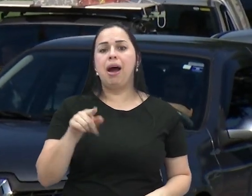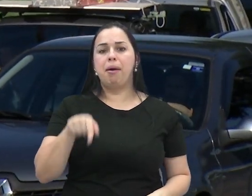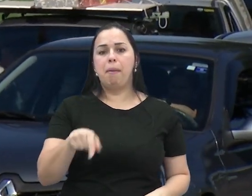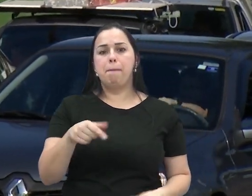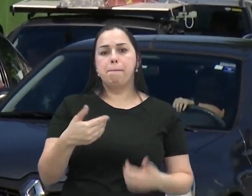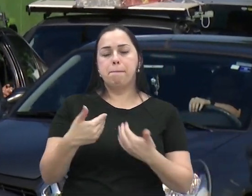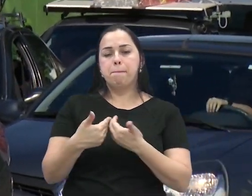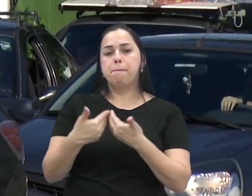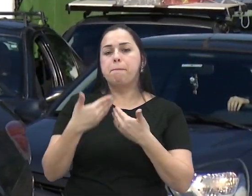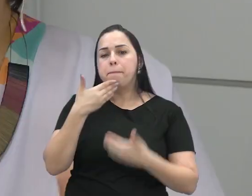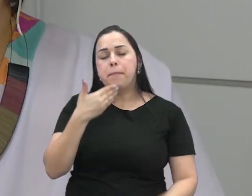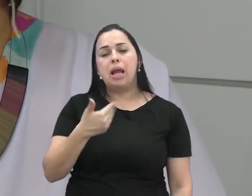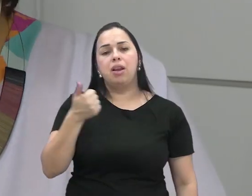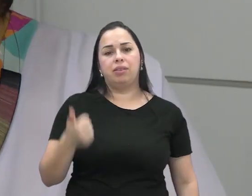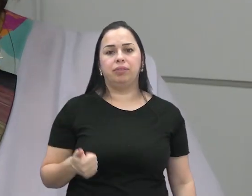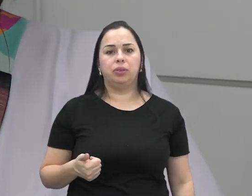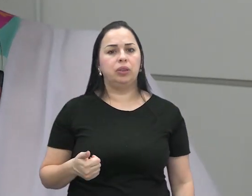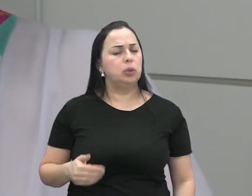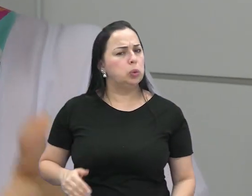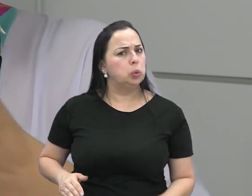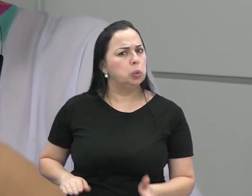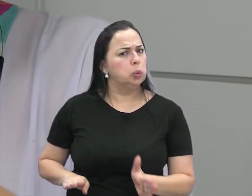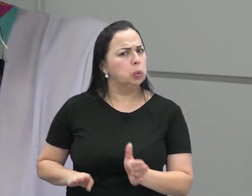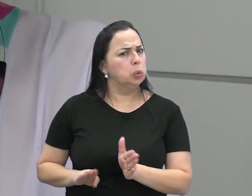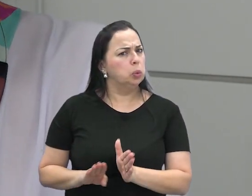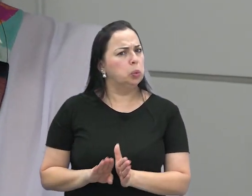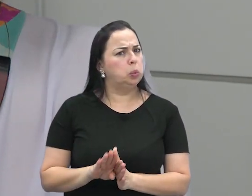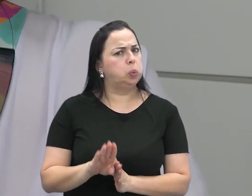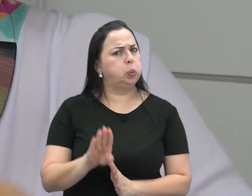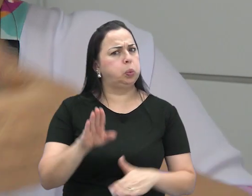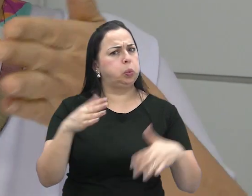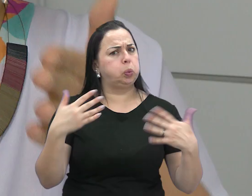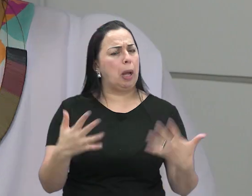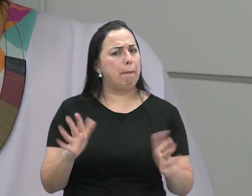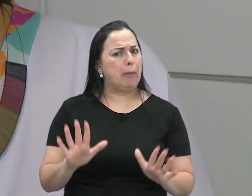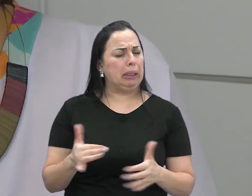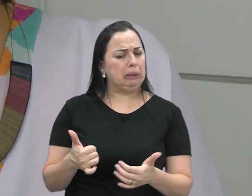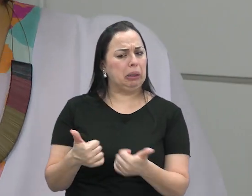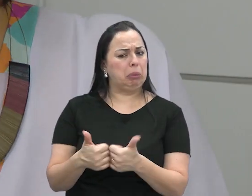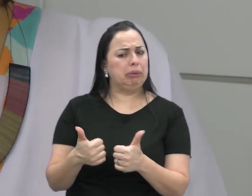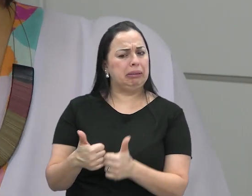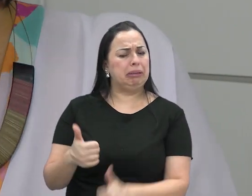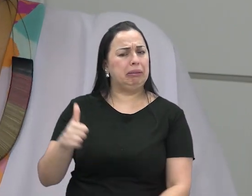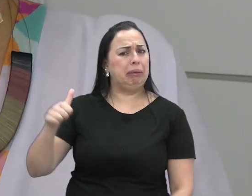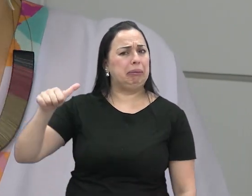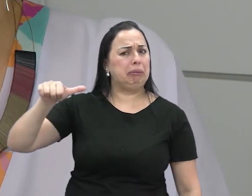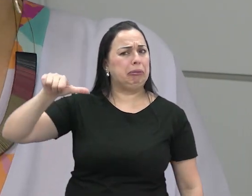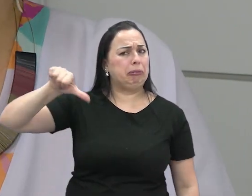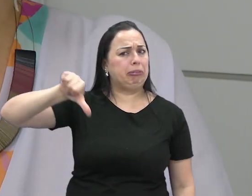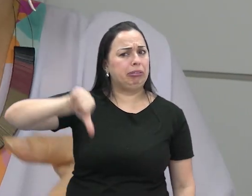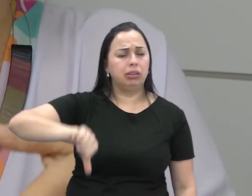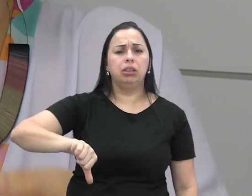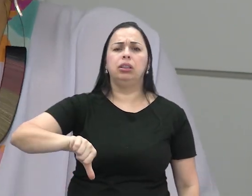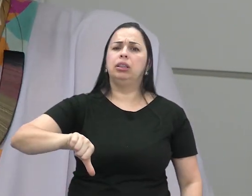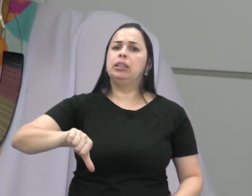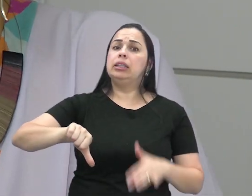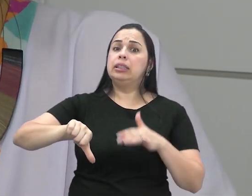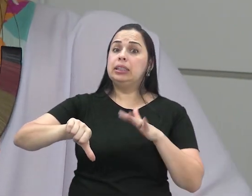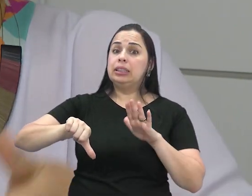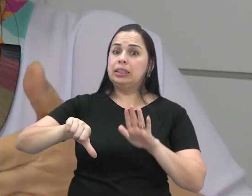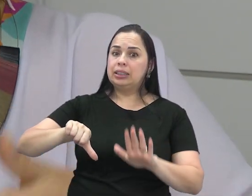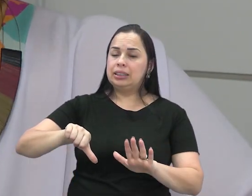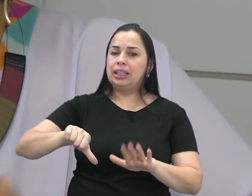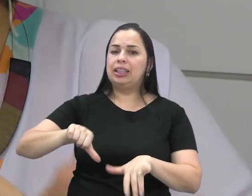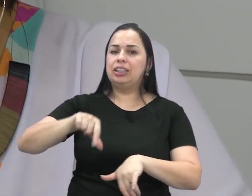para melhorar o serviço. É um aumento muito grande e a qualidade é péssima, né? Se você